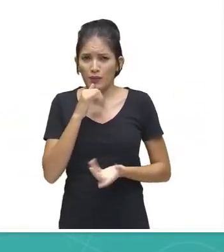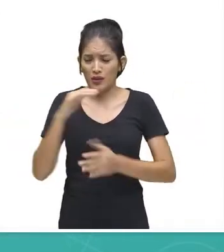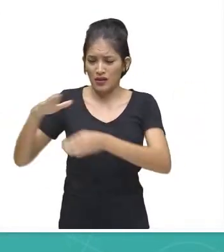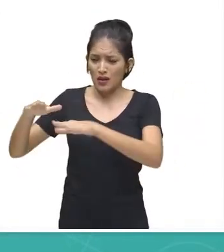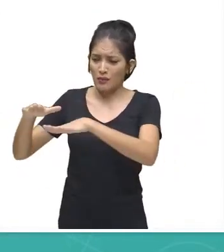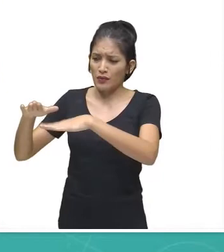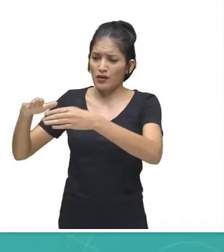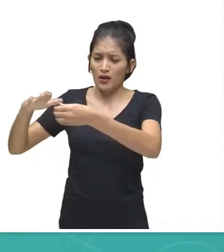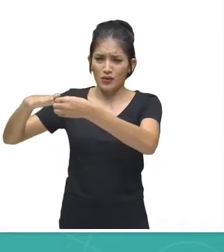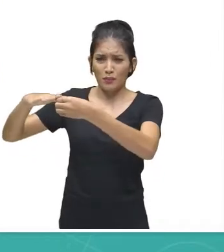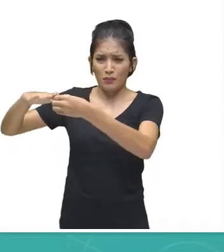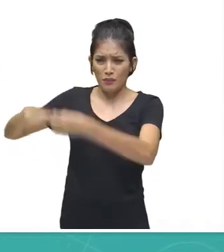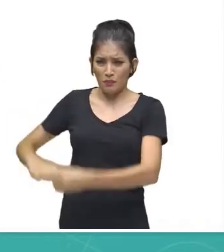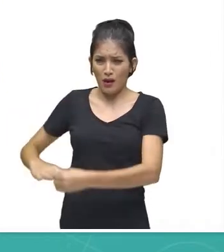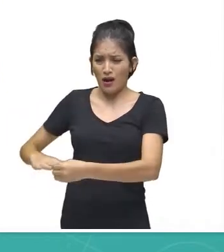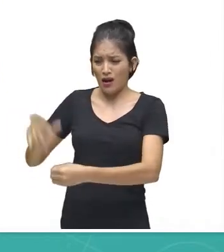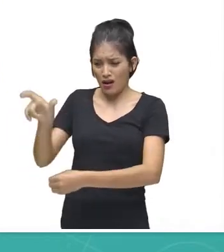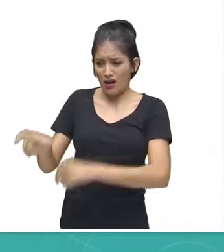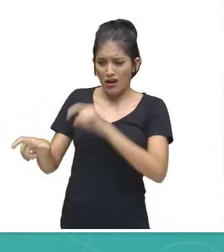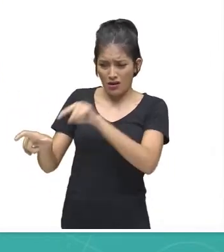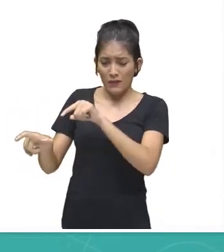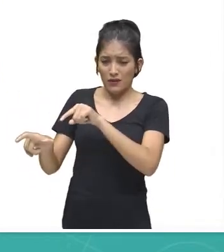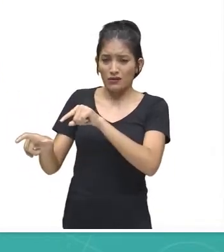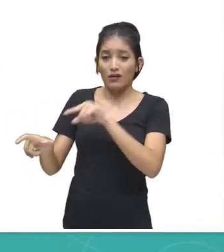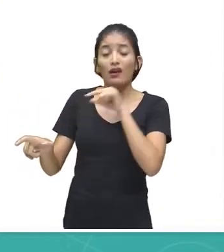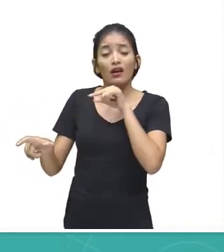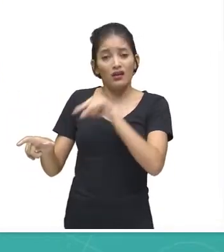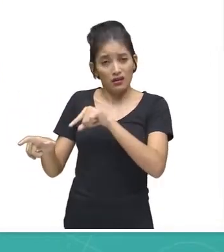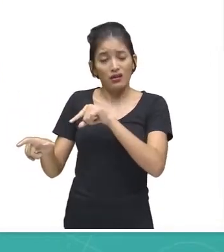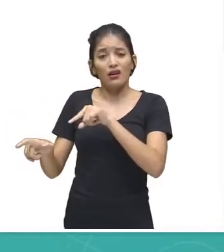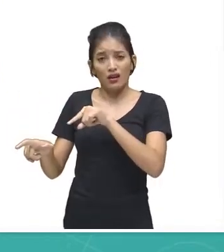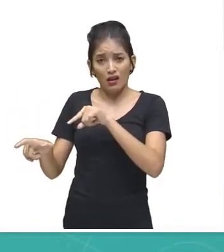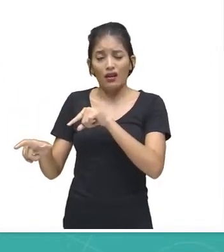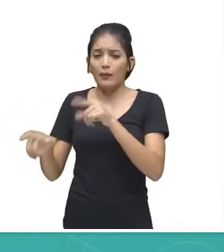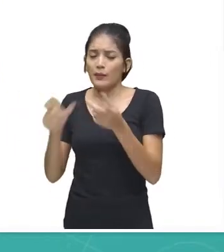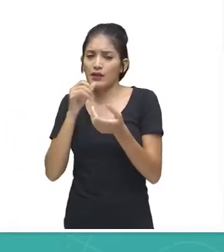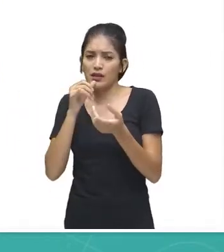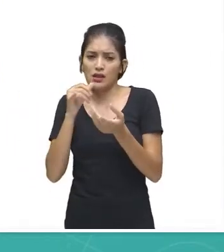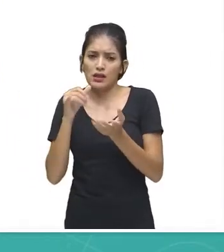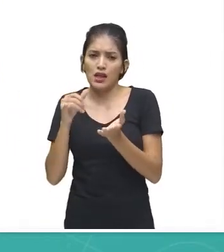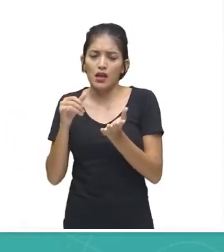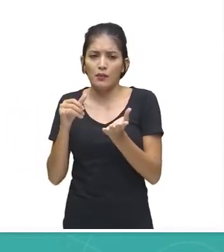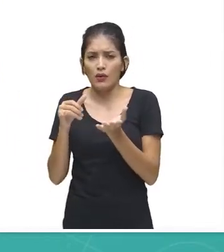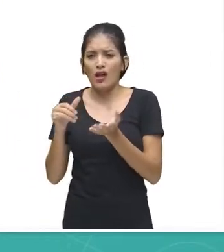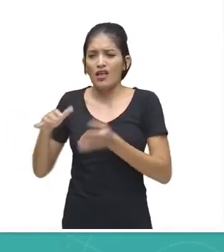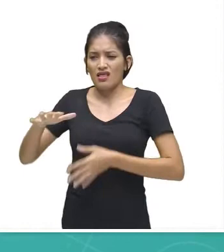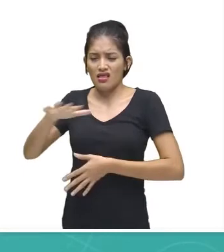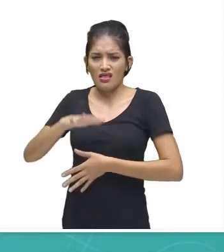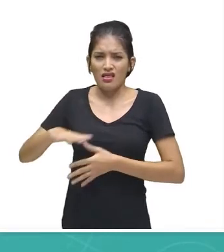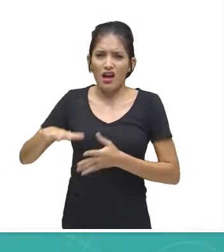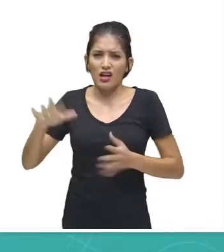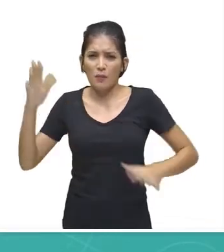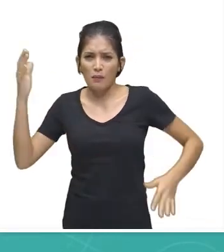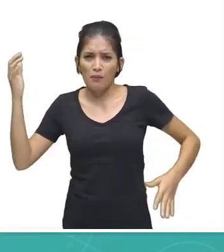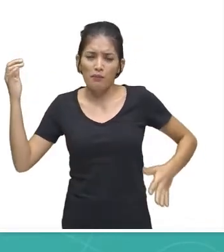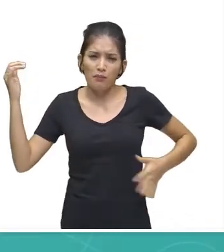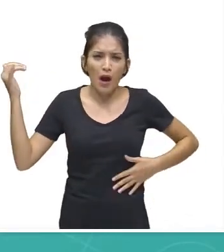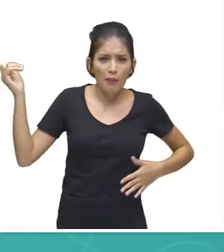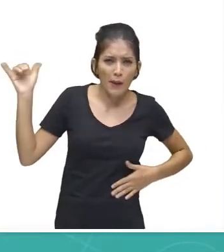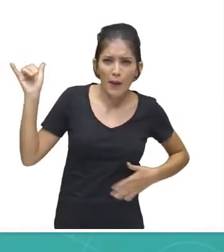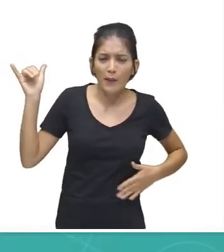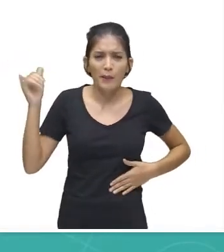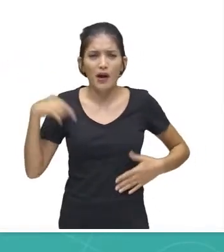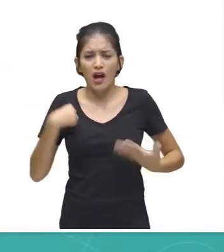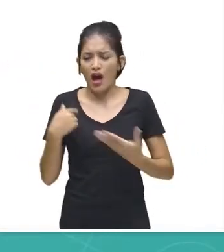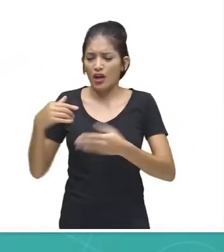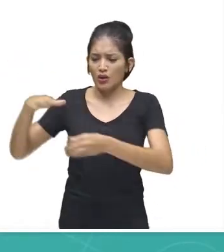uma pessoa e esta pessoa estiver no caminho da marginalização e nós escantearmos